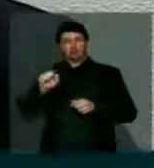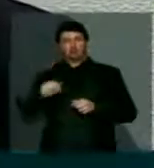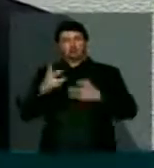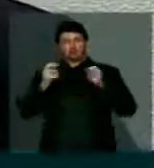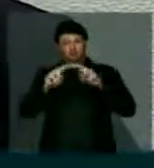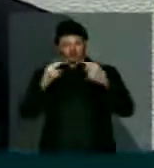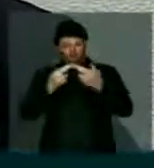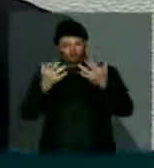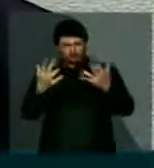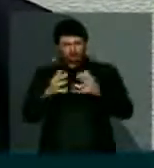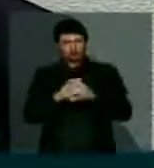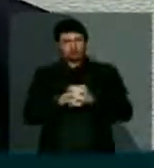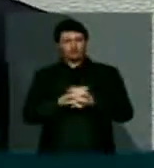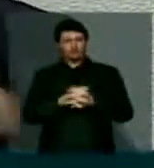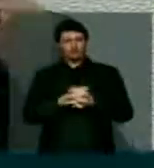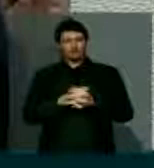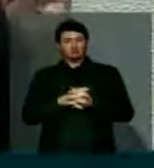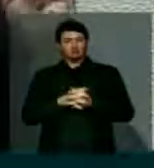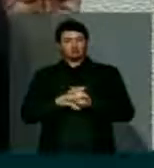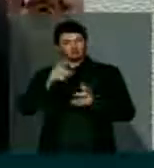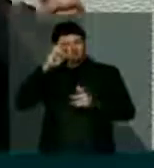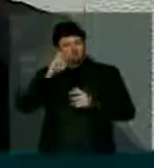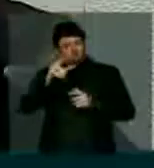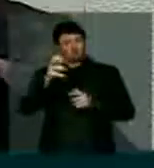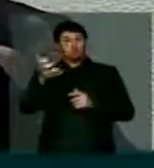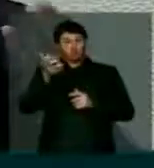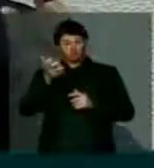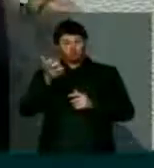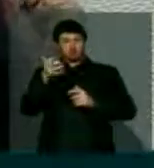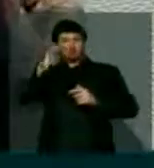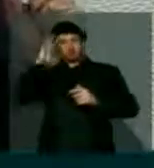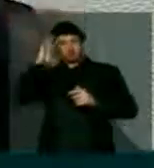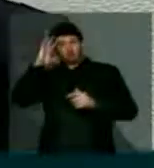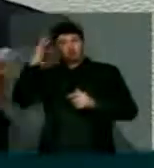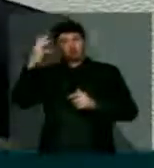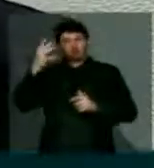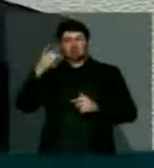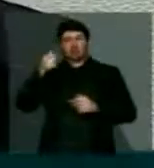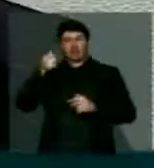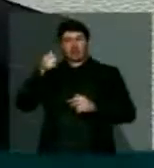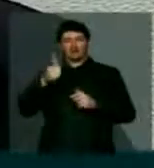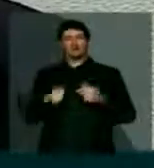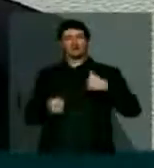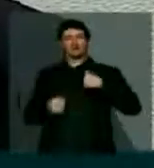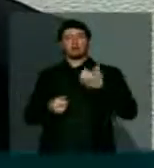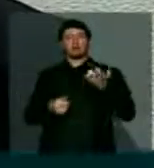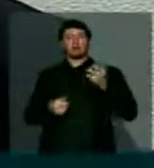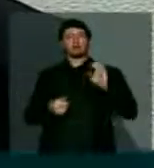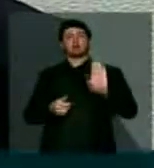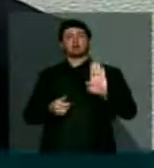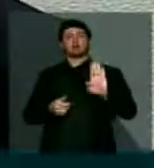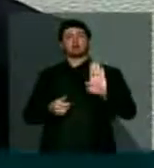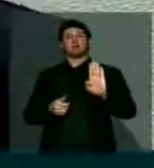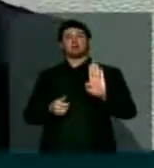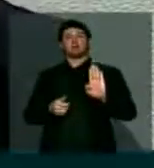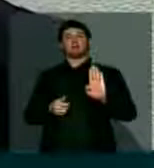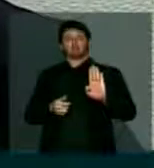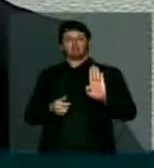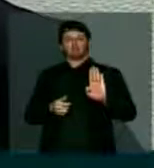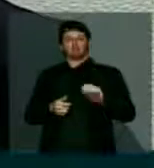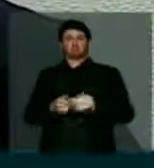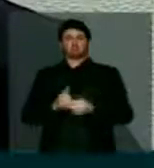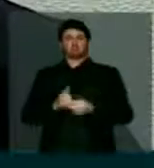reunião. O senhor quer que seja tomada a decisão A. Eu quero que seja tomada a decisão